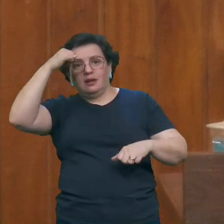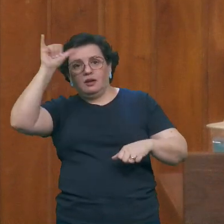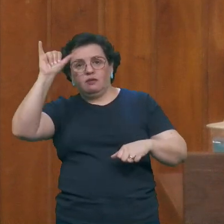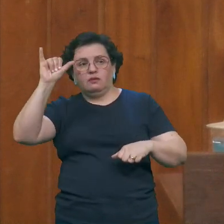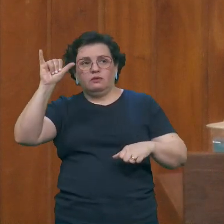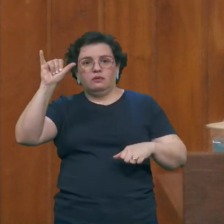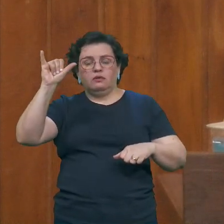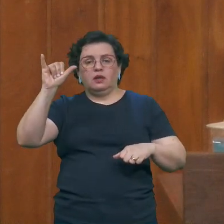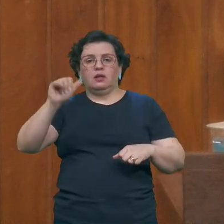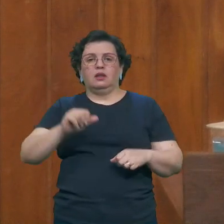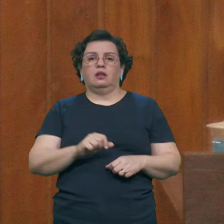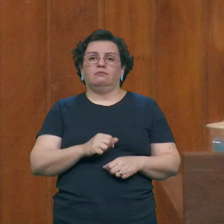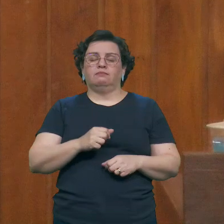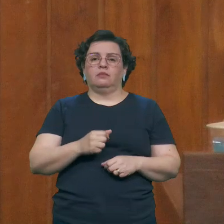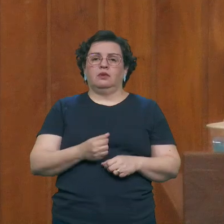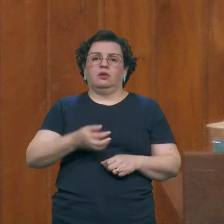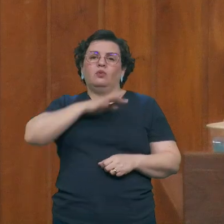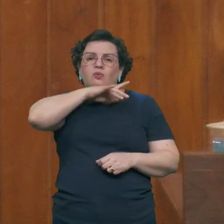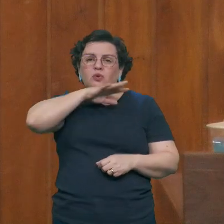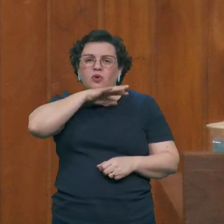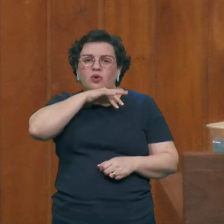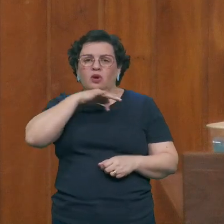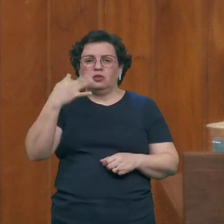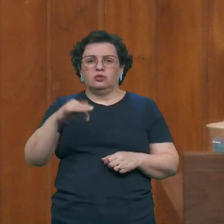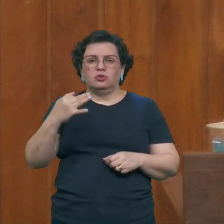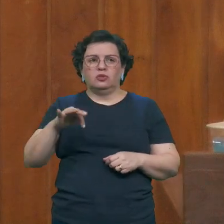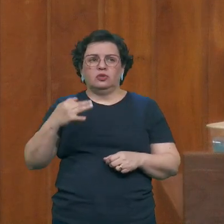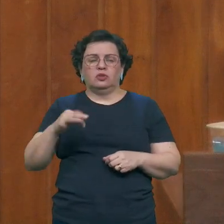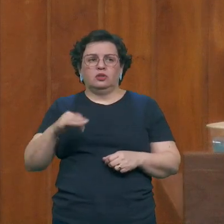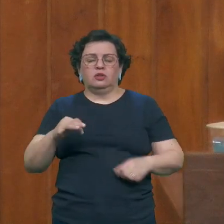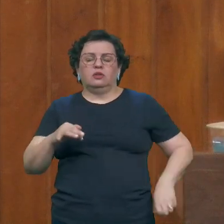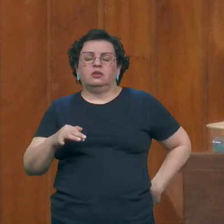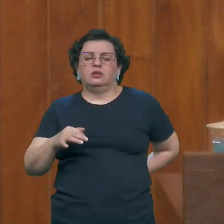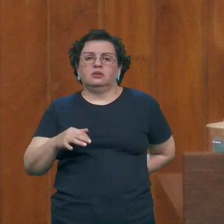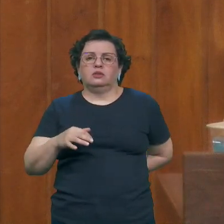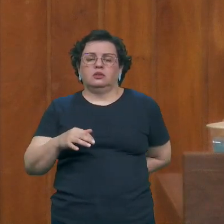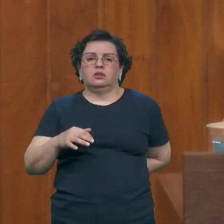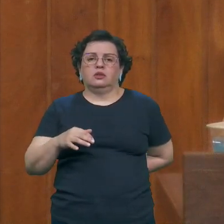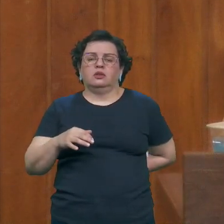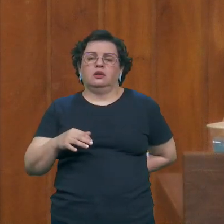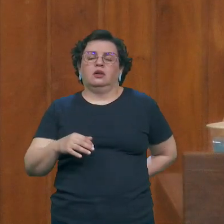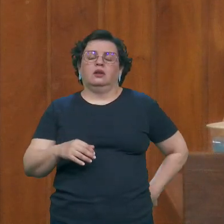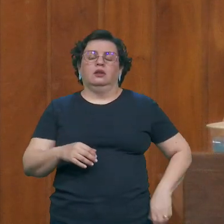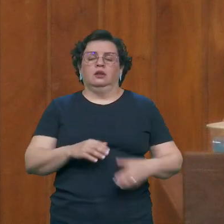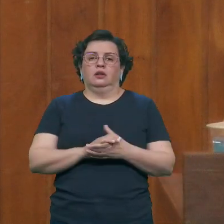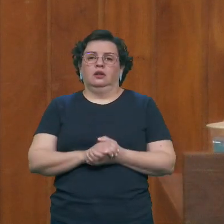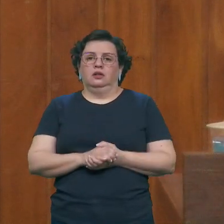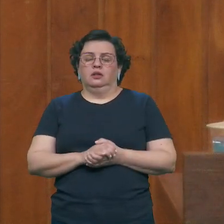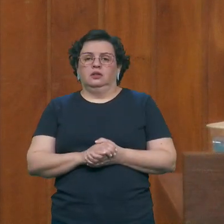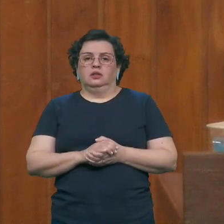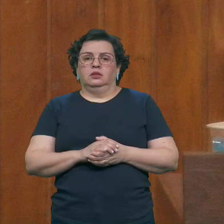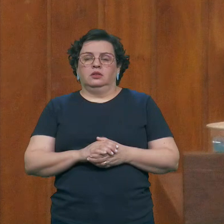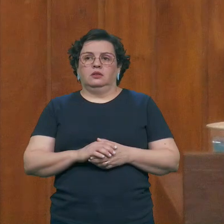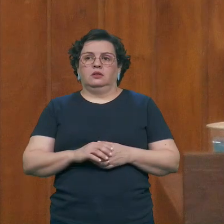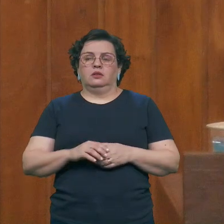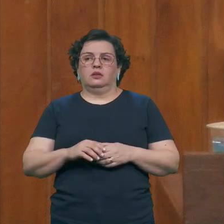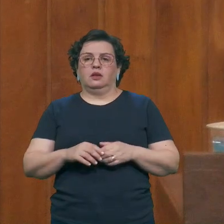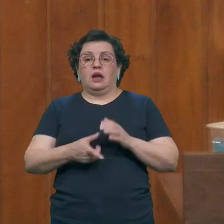piores dores. Contudo, antes que caso extremo de agressões ou coisa pior